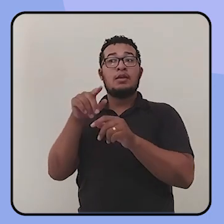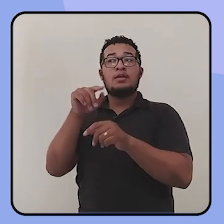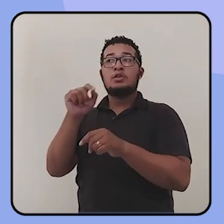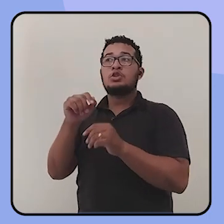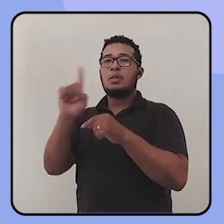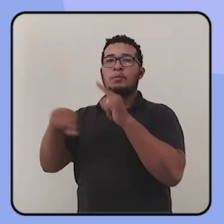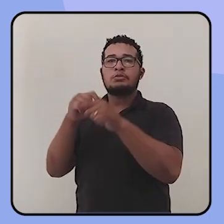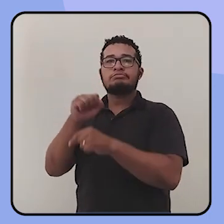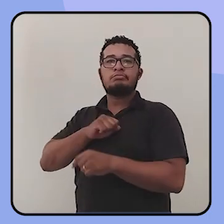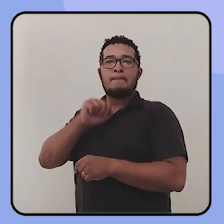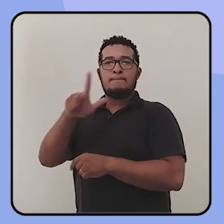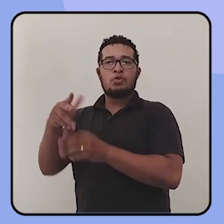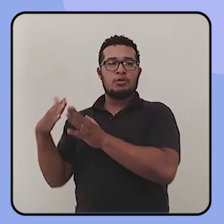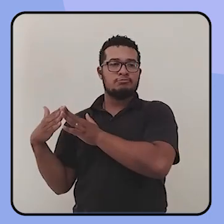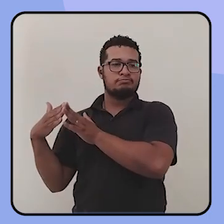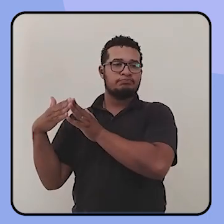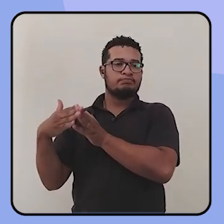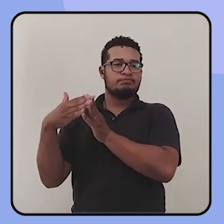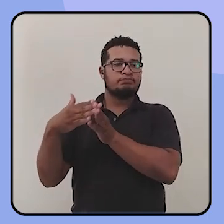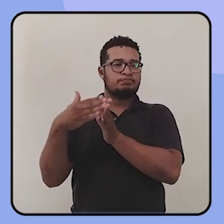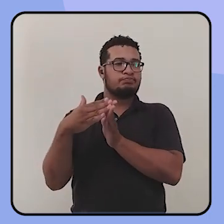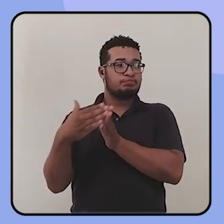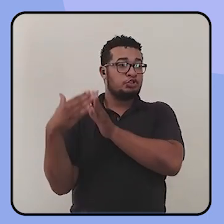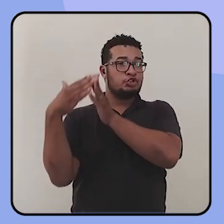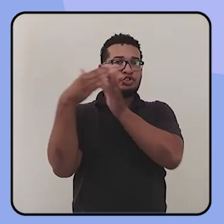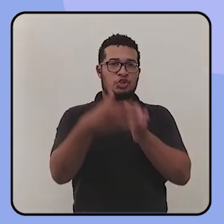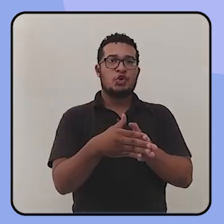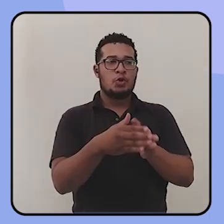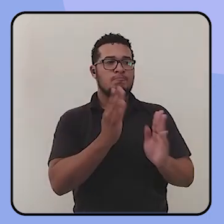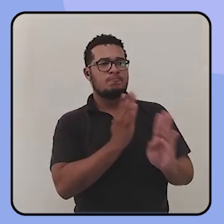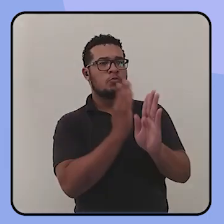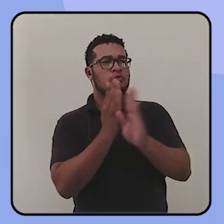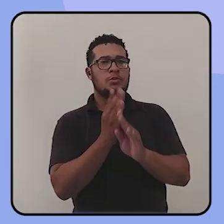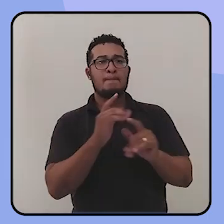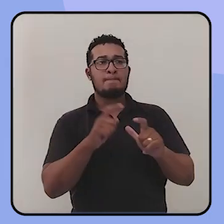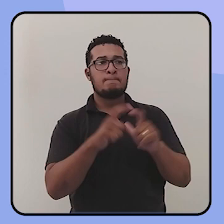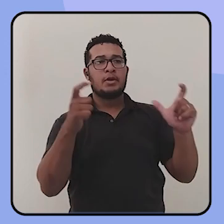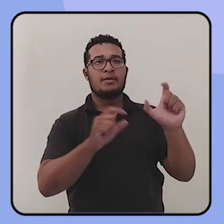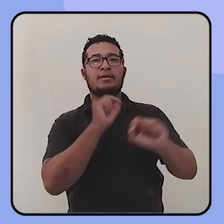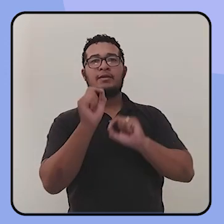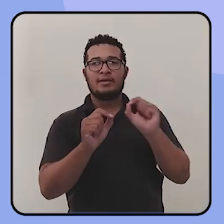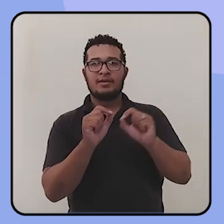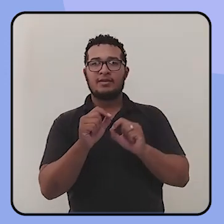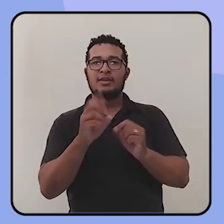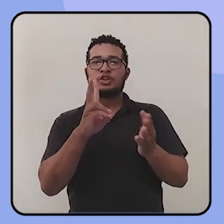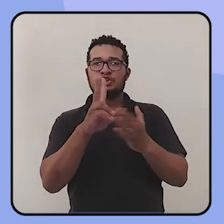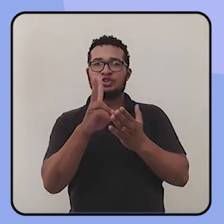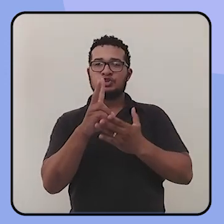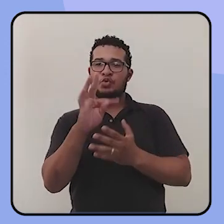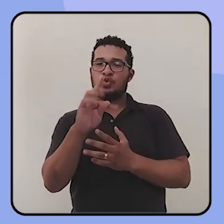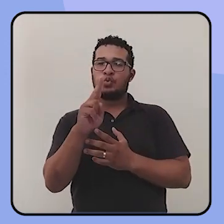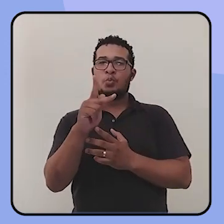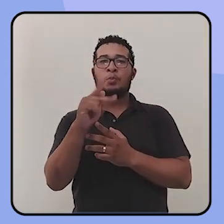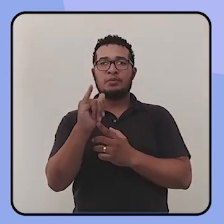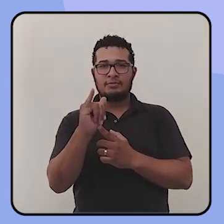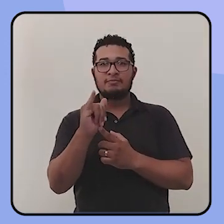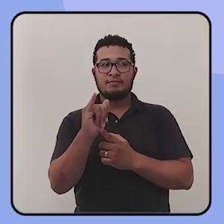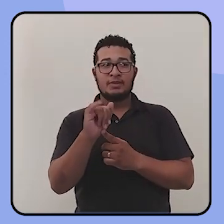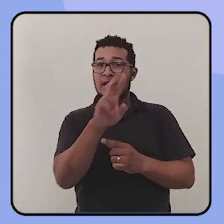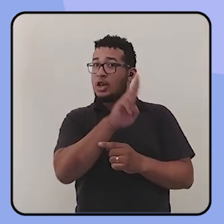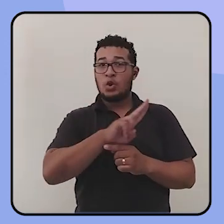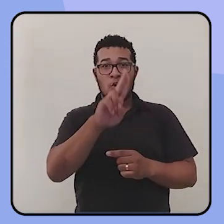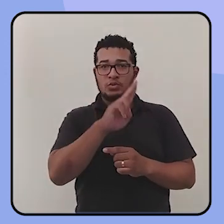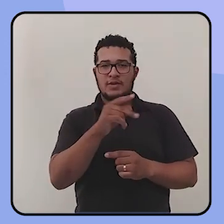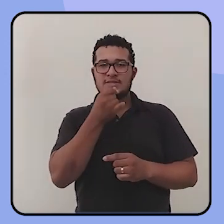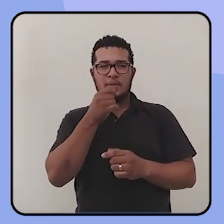os colonizadores chegaram, né, realizando as trocas comerciais, realizando aquele escambo que era a troca de objetos sem usar